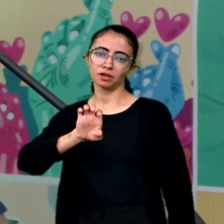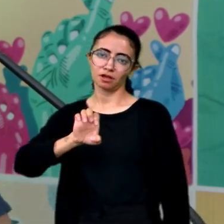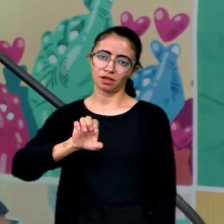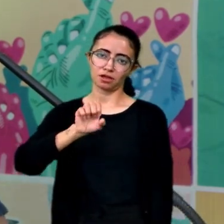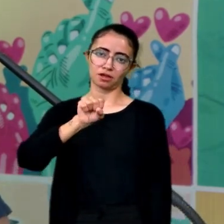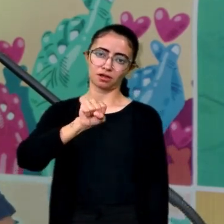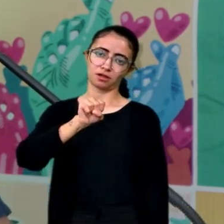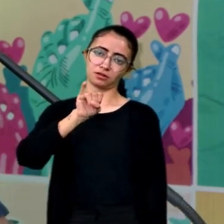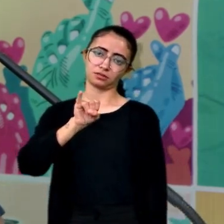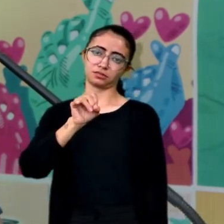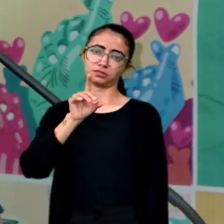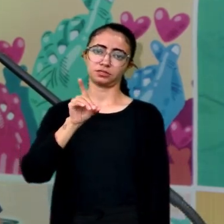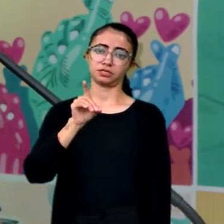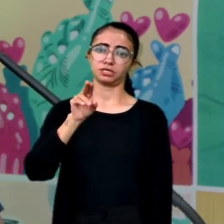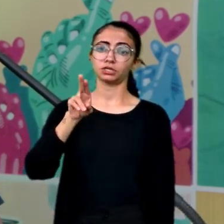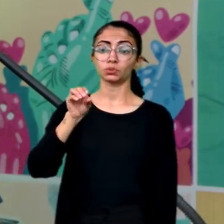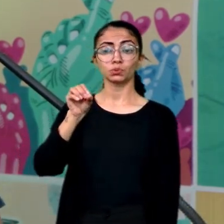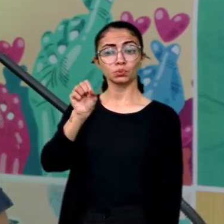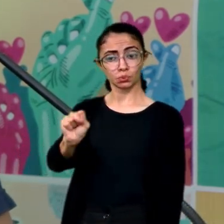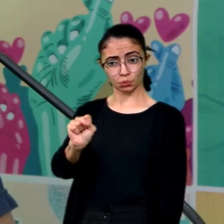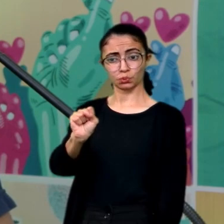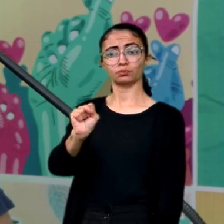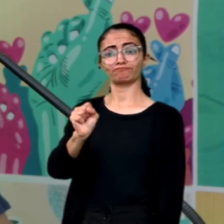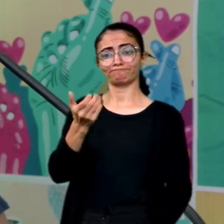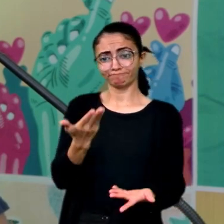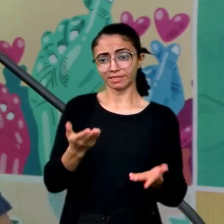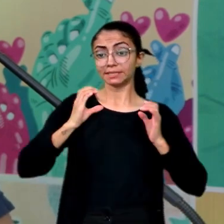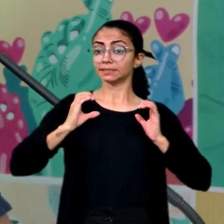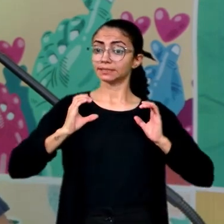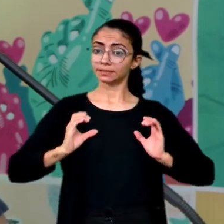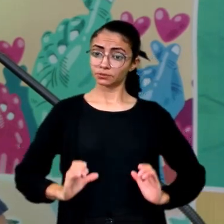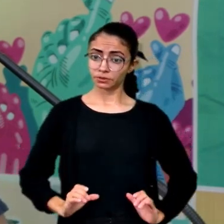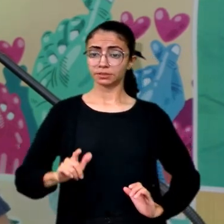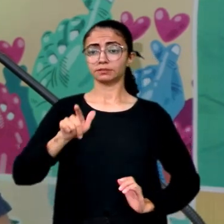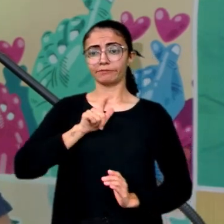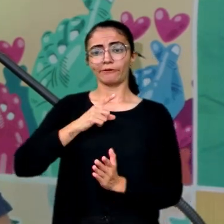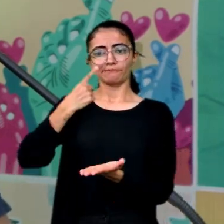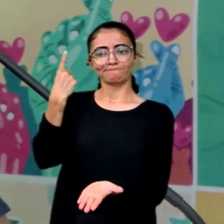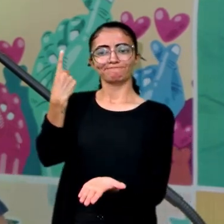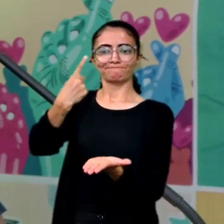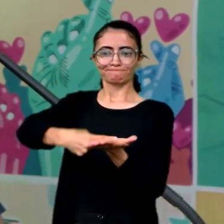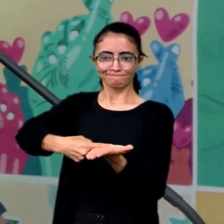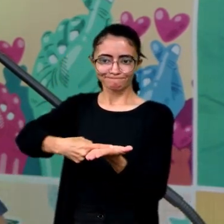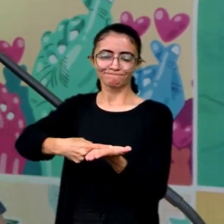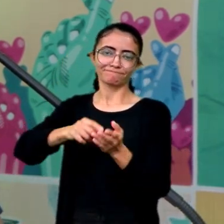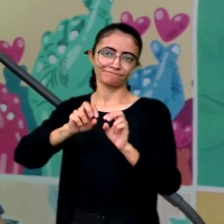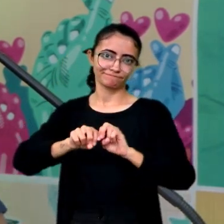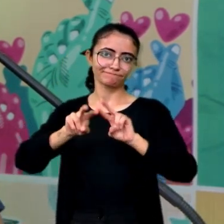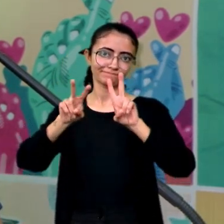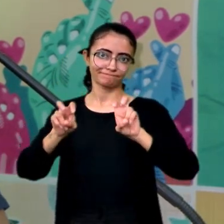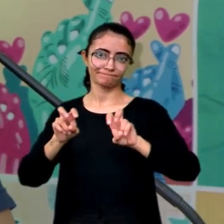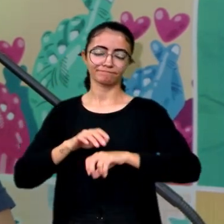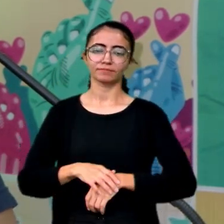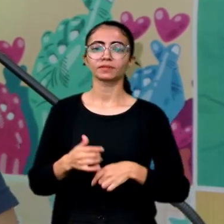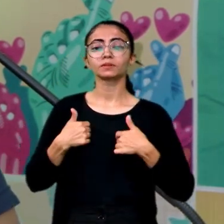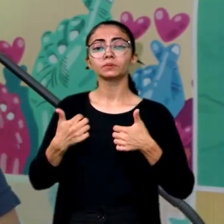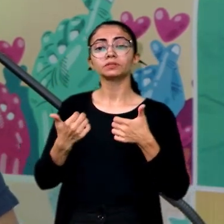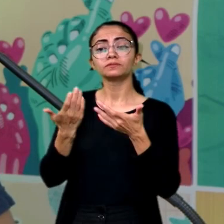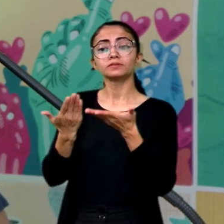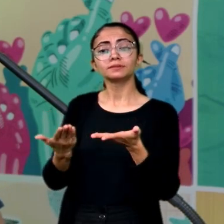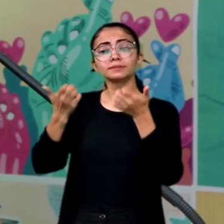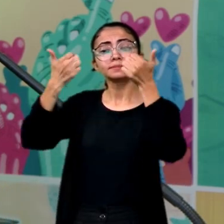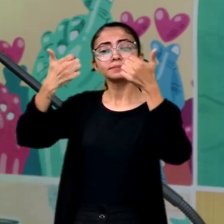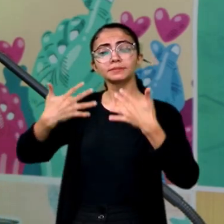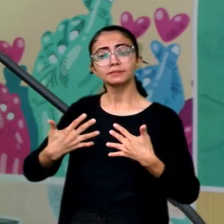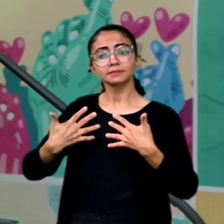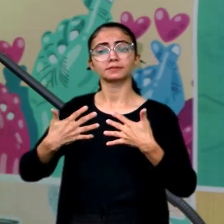enfim, cidadãos que estão comprometidos com essa temática. Eu gostaria que você pudesse falar um pouco